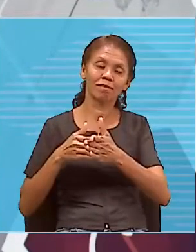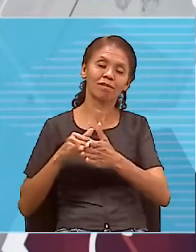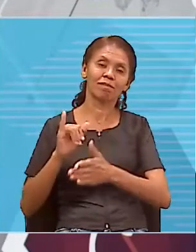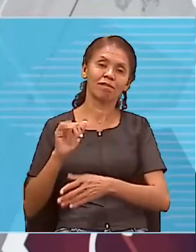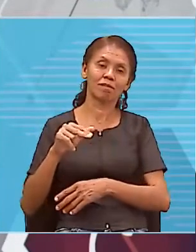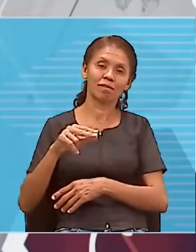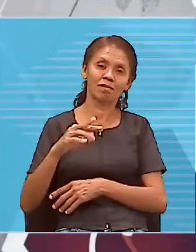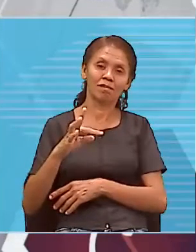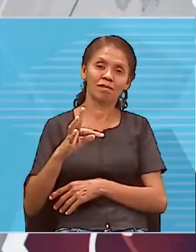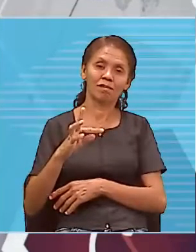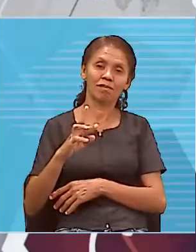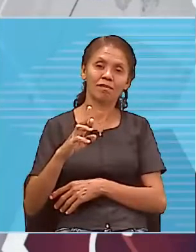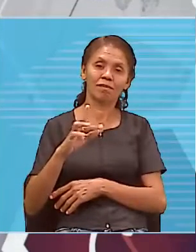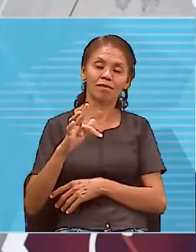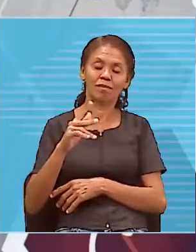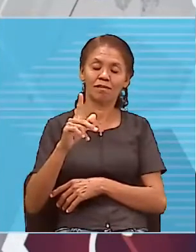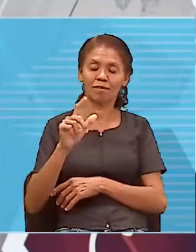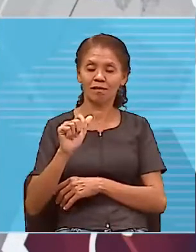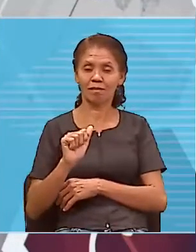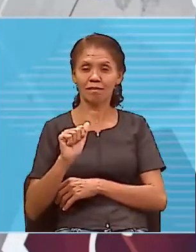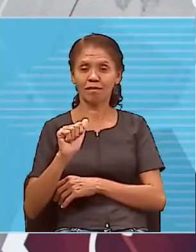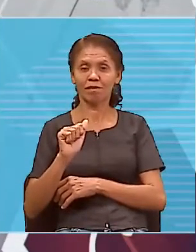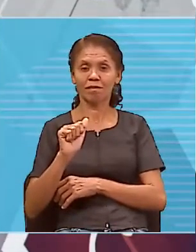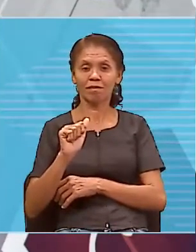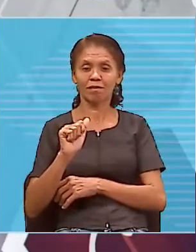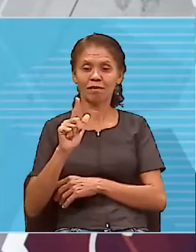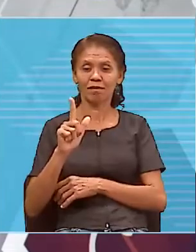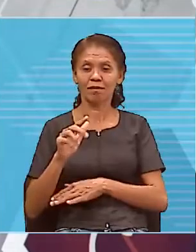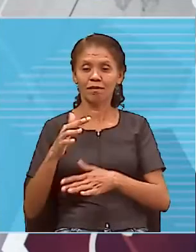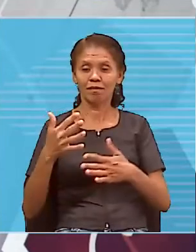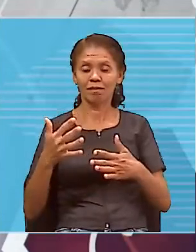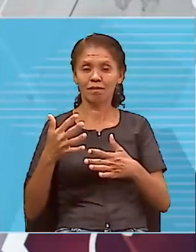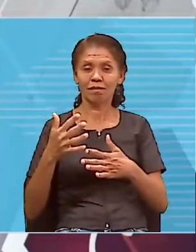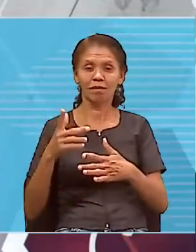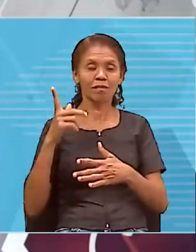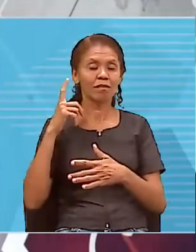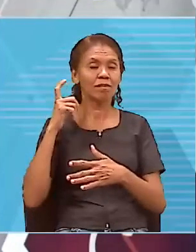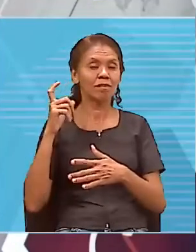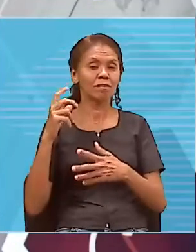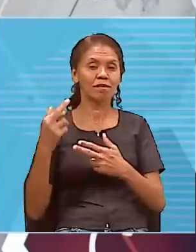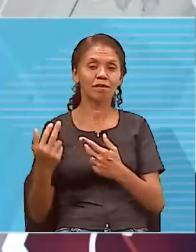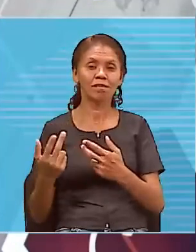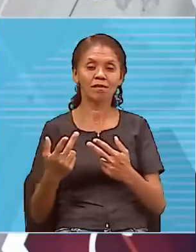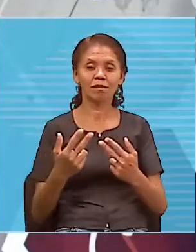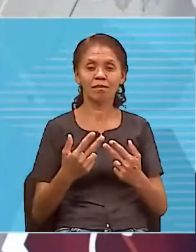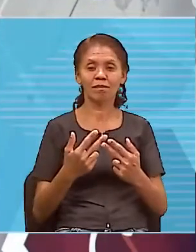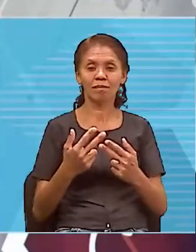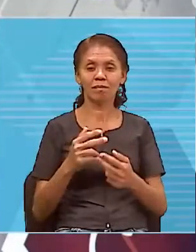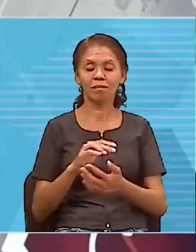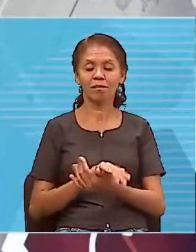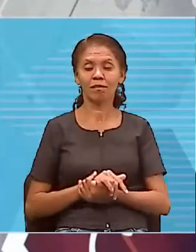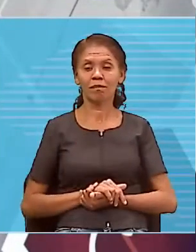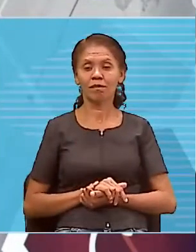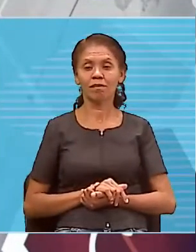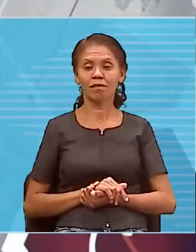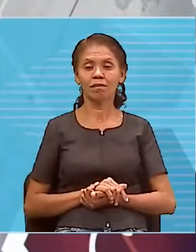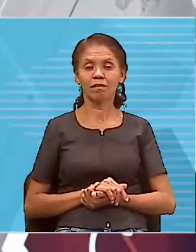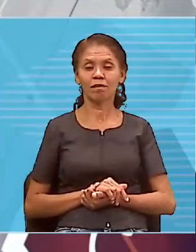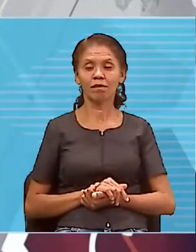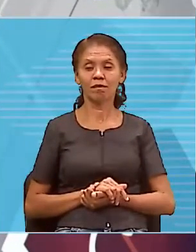E aí esses sons se cancelam tá bom você pode também presenciar isso